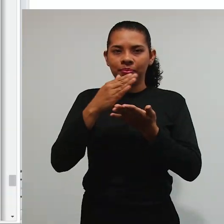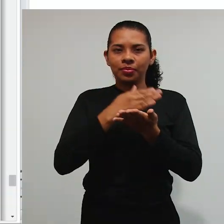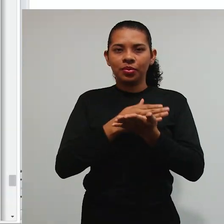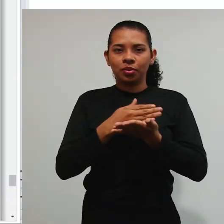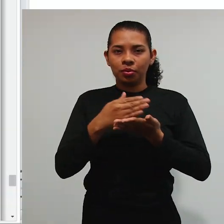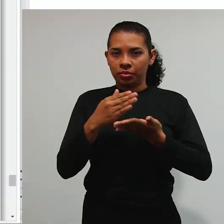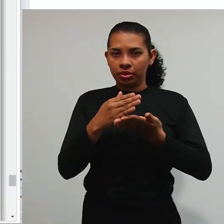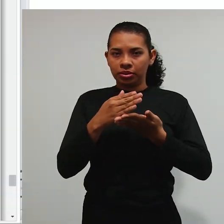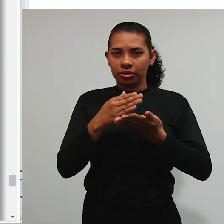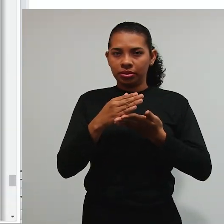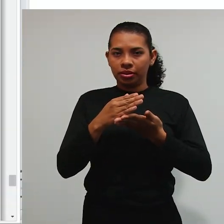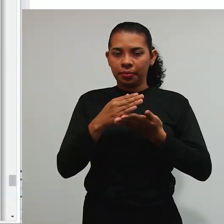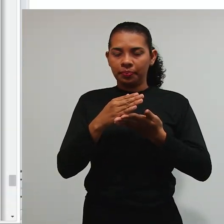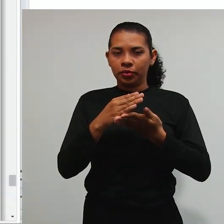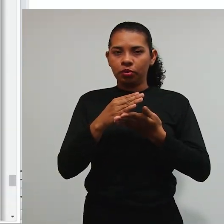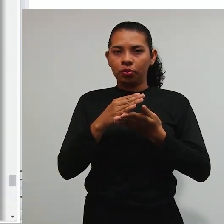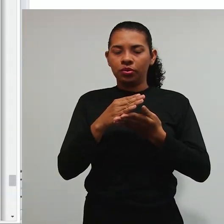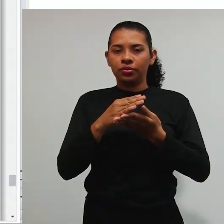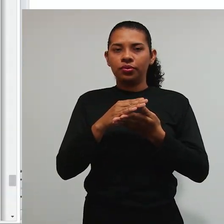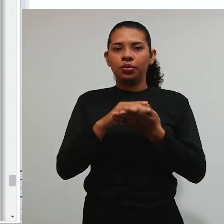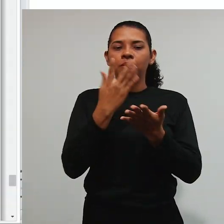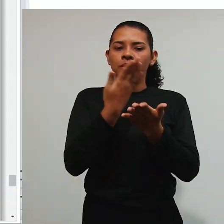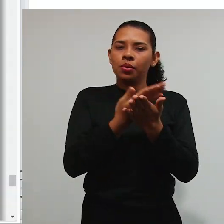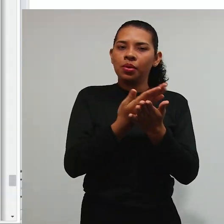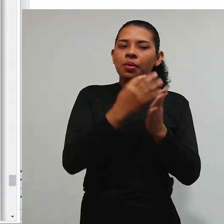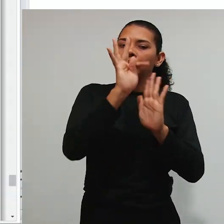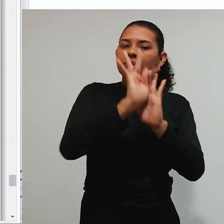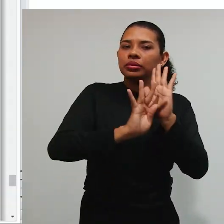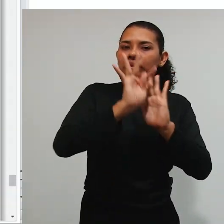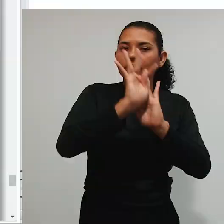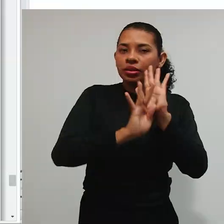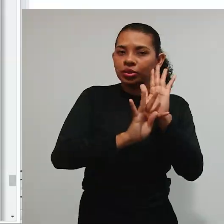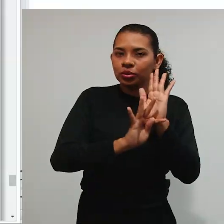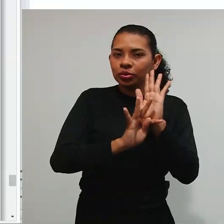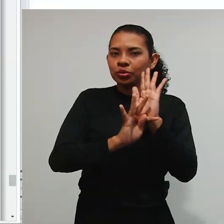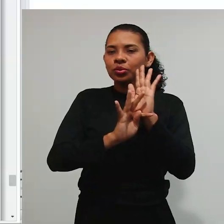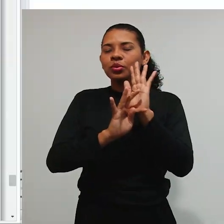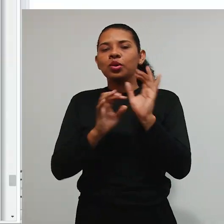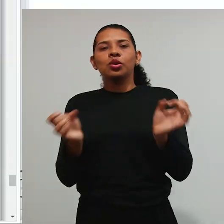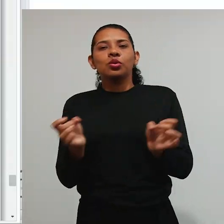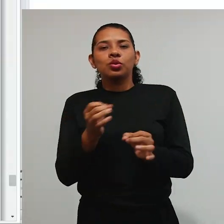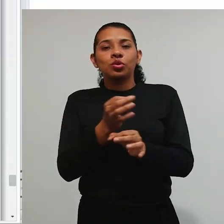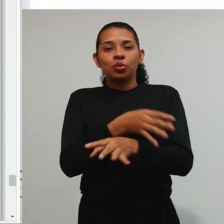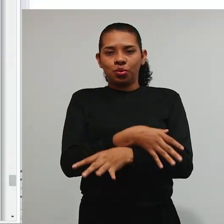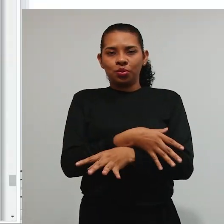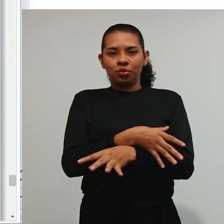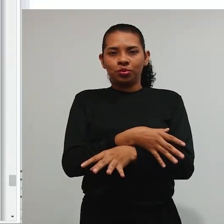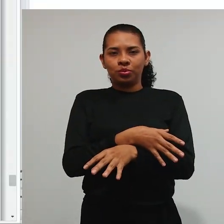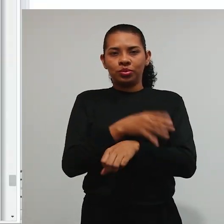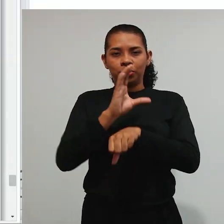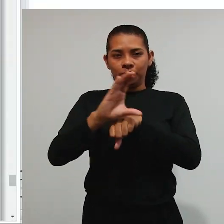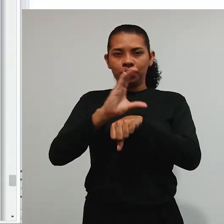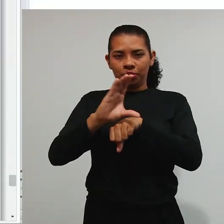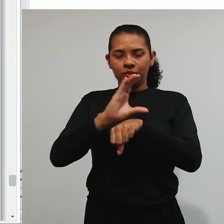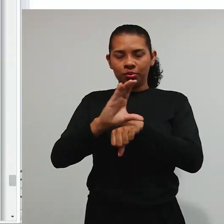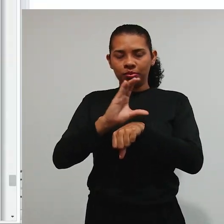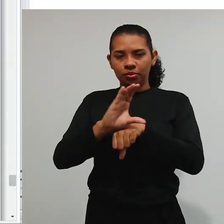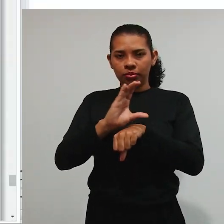for trabalhos de conclusão de curso, tá? No caso de artigos e outros trabalhos, não precisam começar no anverso da página, tá